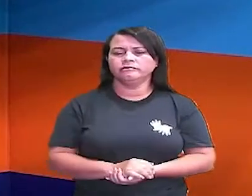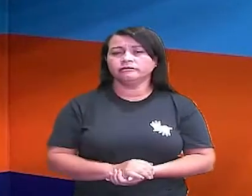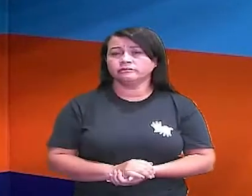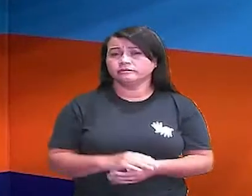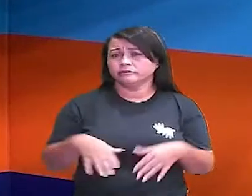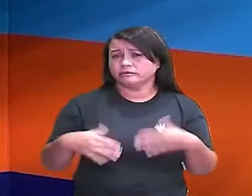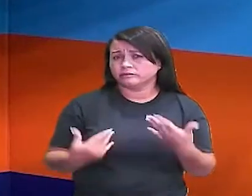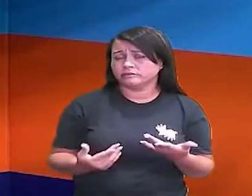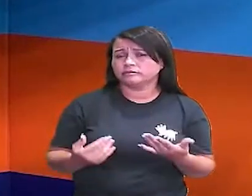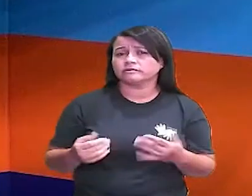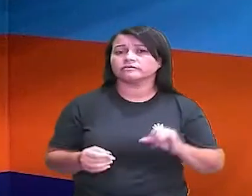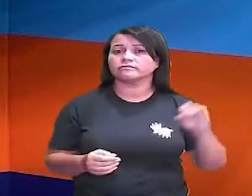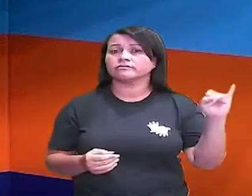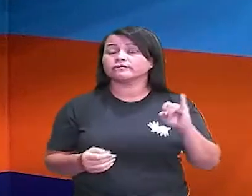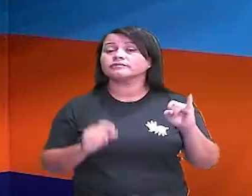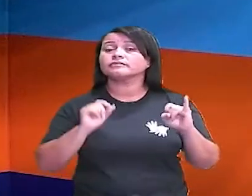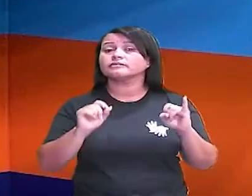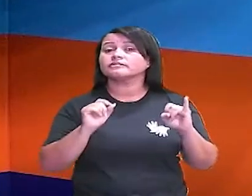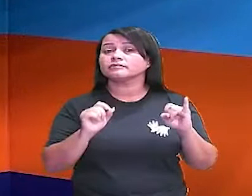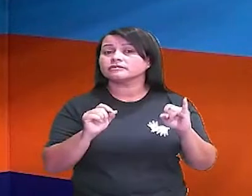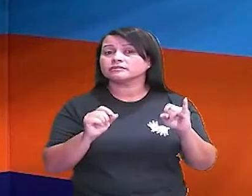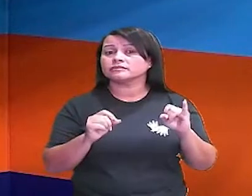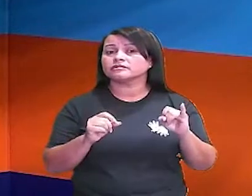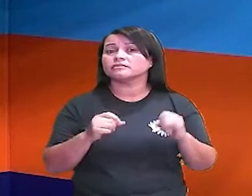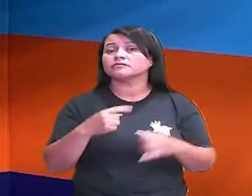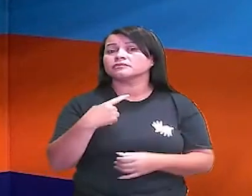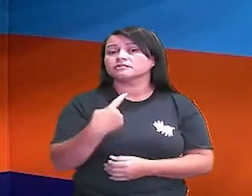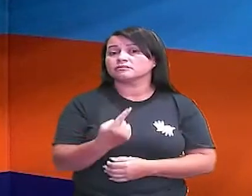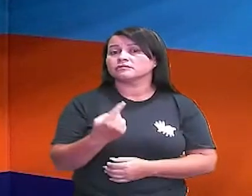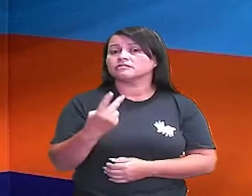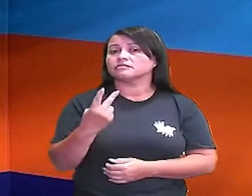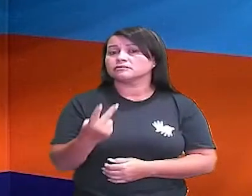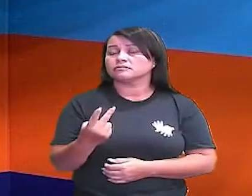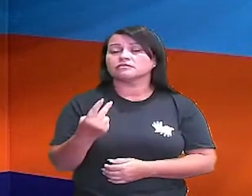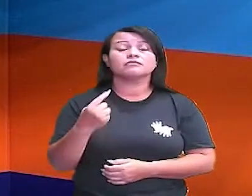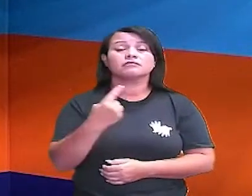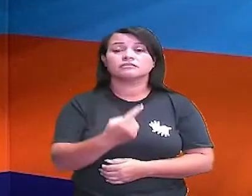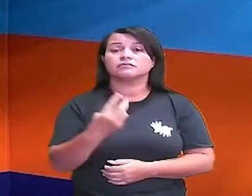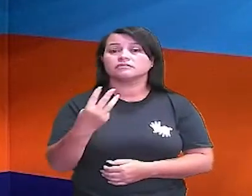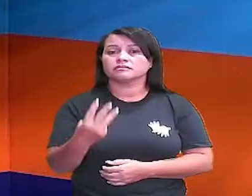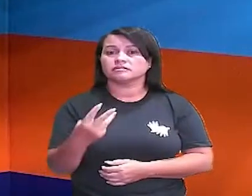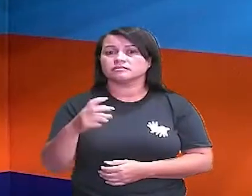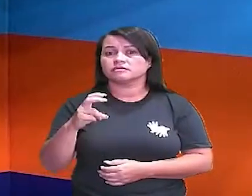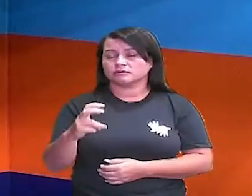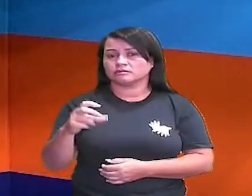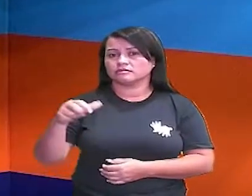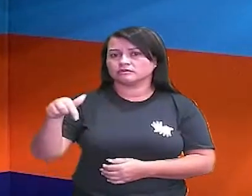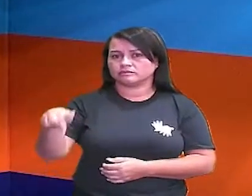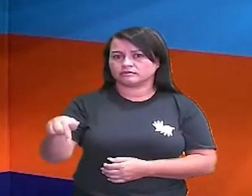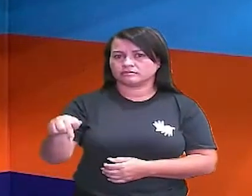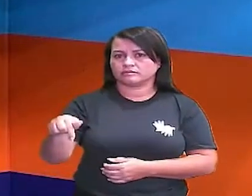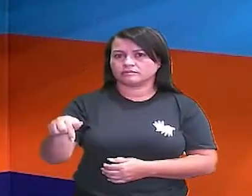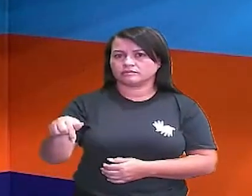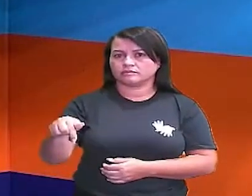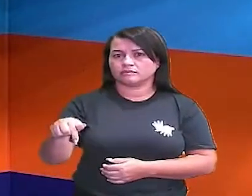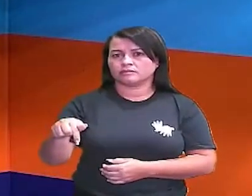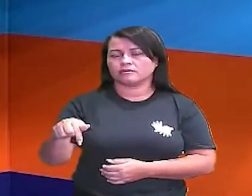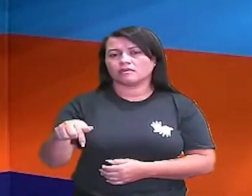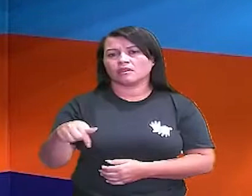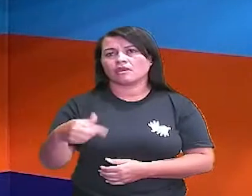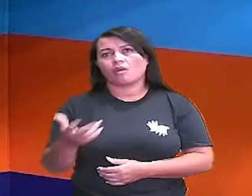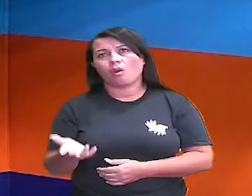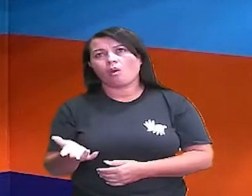ele for ímpar, ele tem que ser 1, 3, 5 e o 7, tá certo? Ou ser